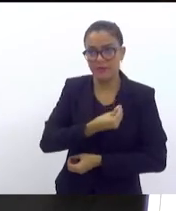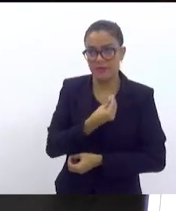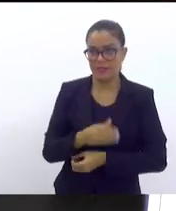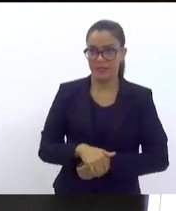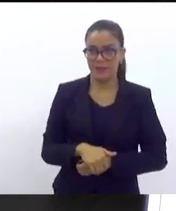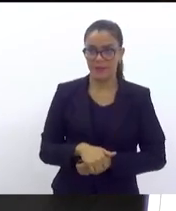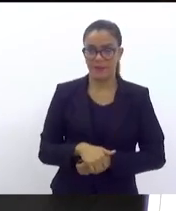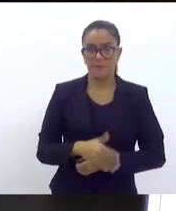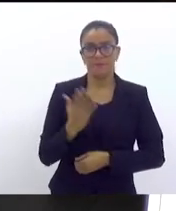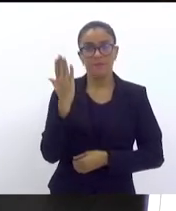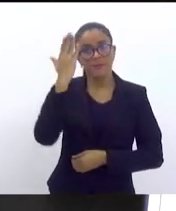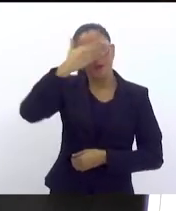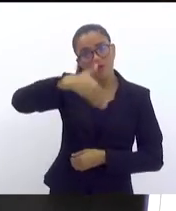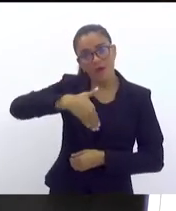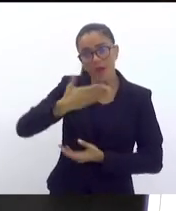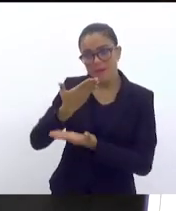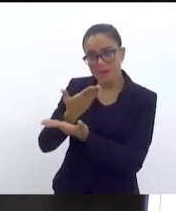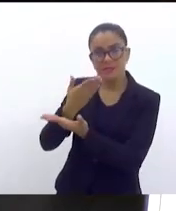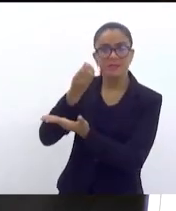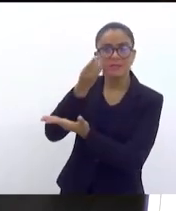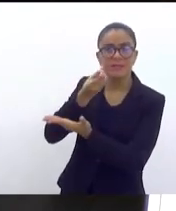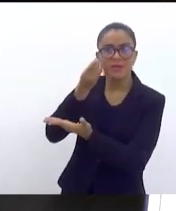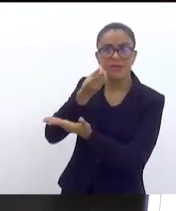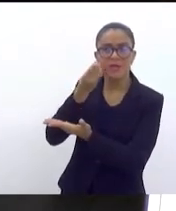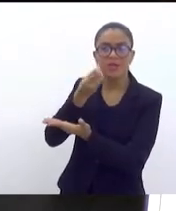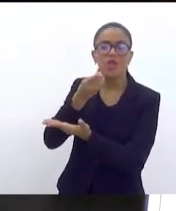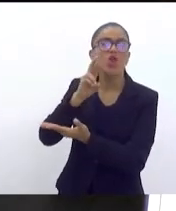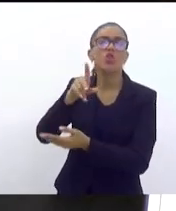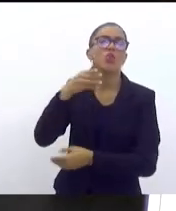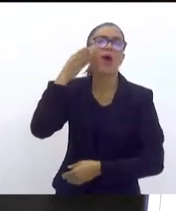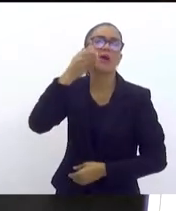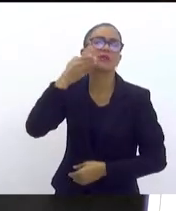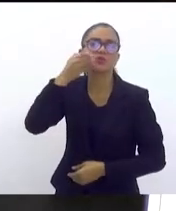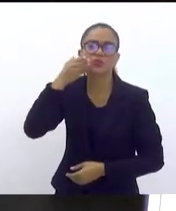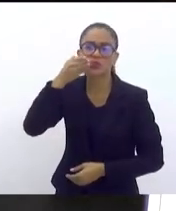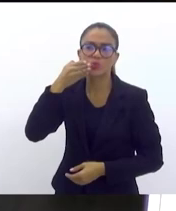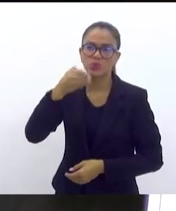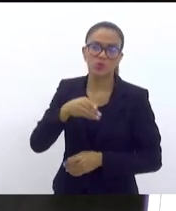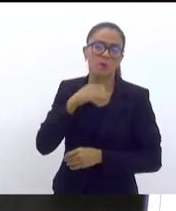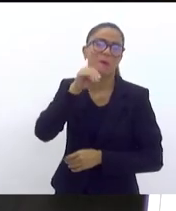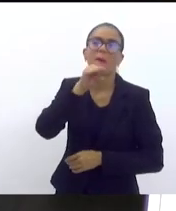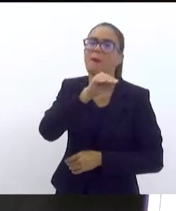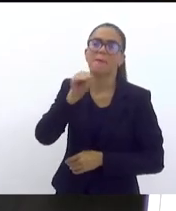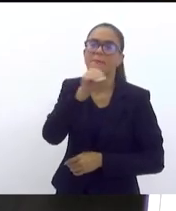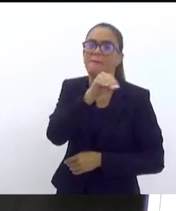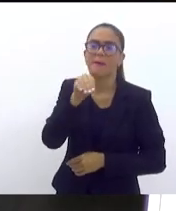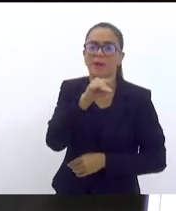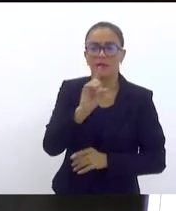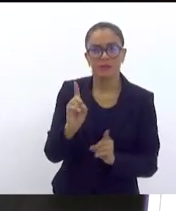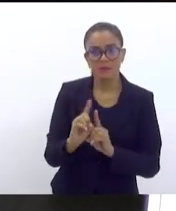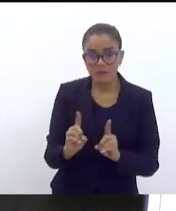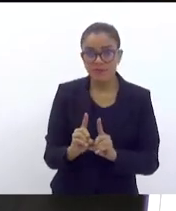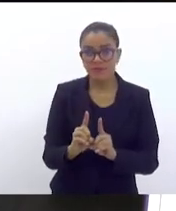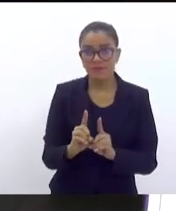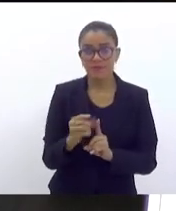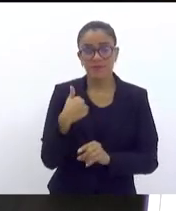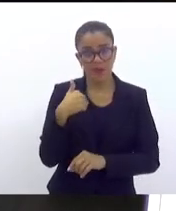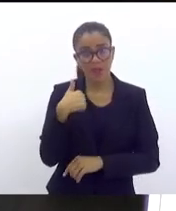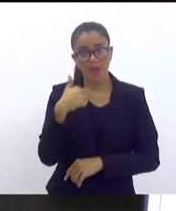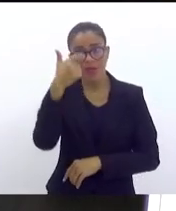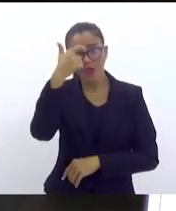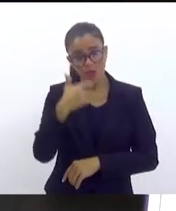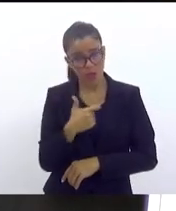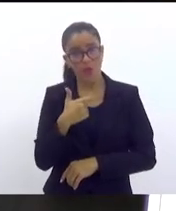para mostrar para esse nome Deputado não é com retórica e narrativa Não minha gente porque eu vim do mercado